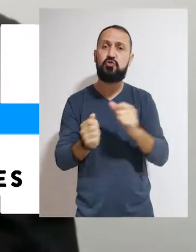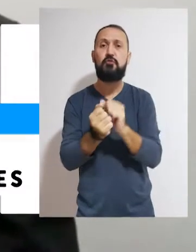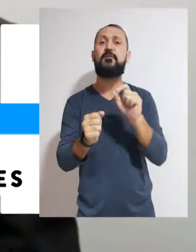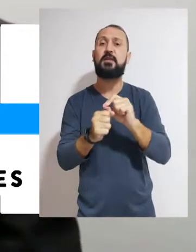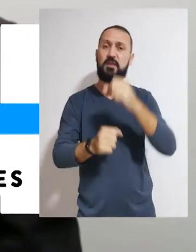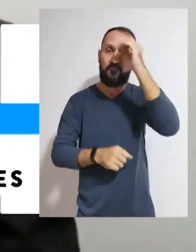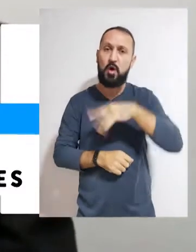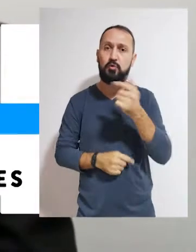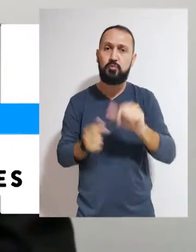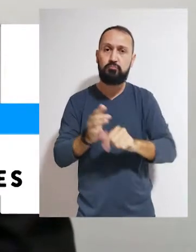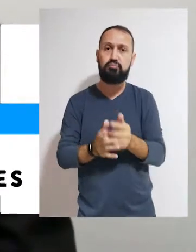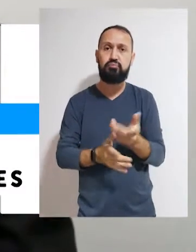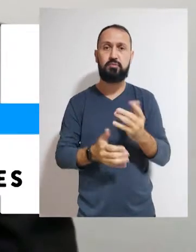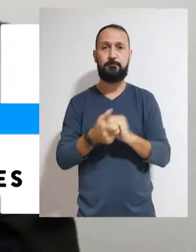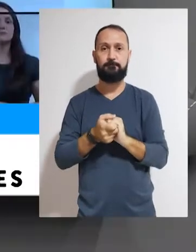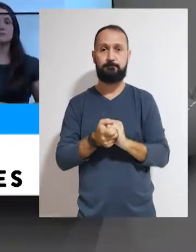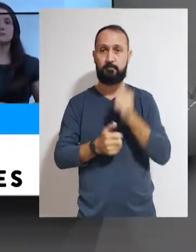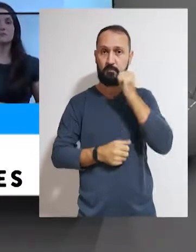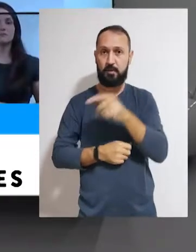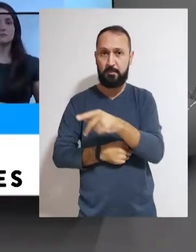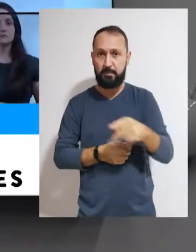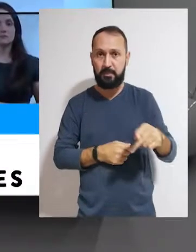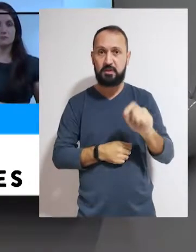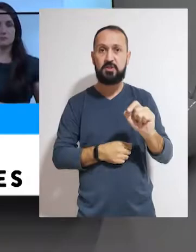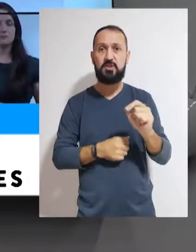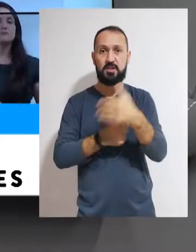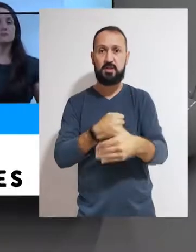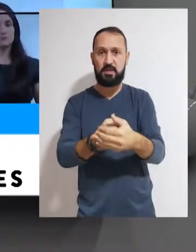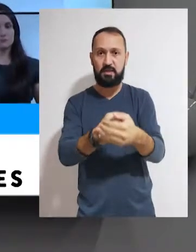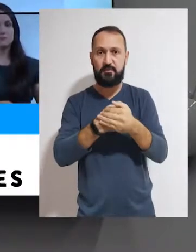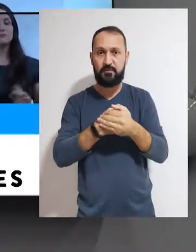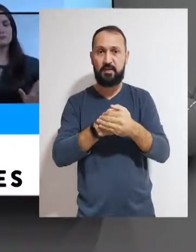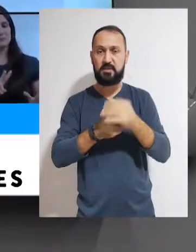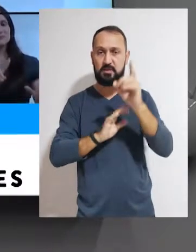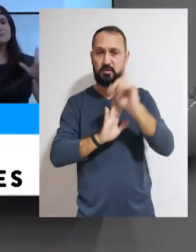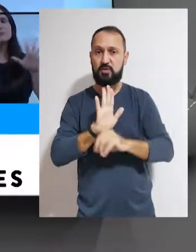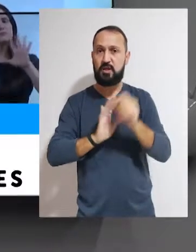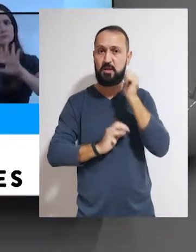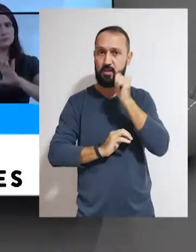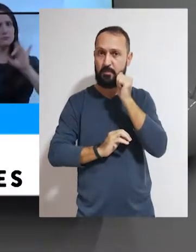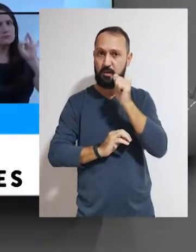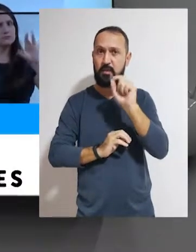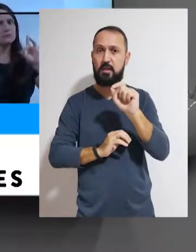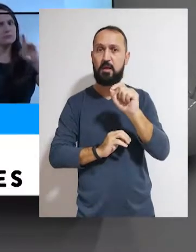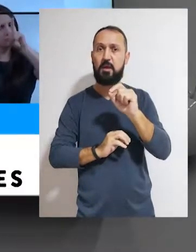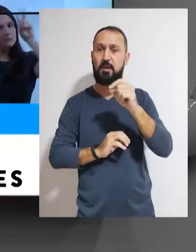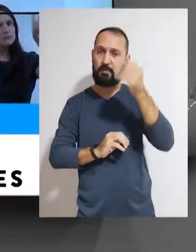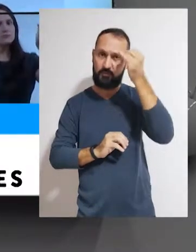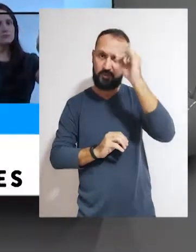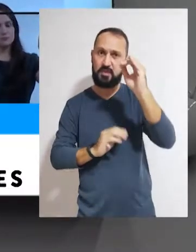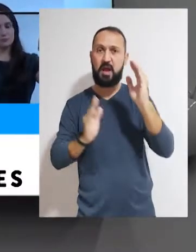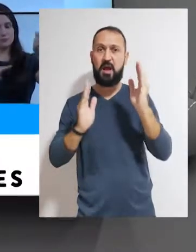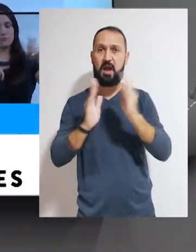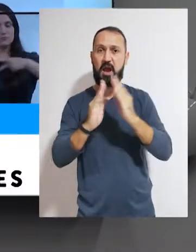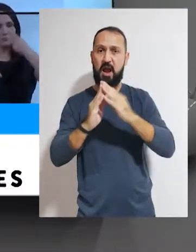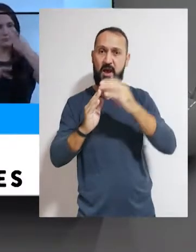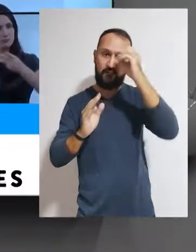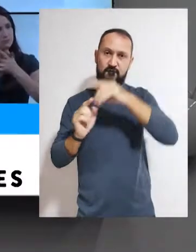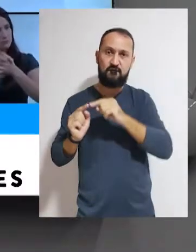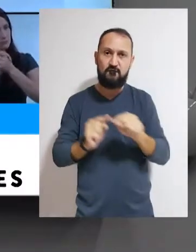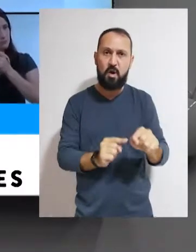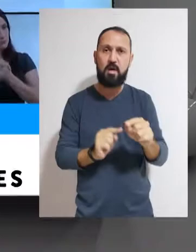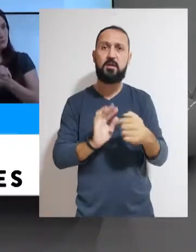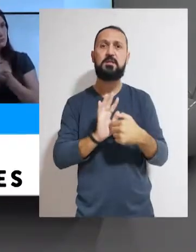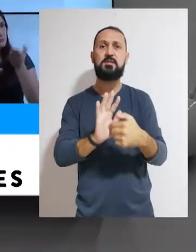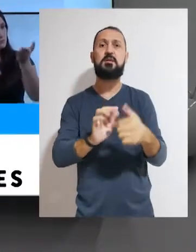praticar violência e feminicídio. A presidente da Comissão de Defesa dos Direitos da Mulher e Combate à Violência Doméstica